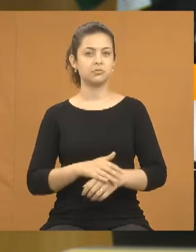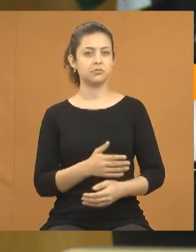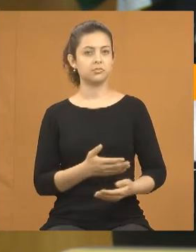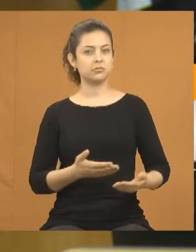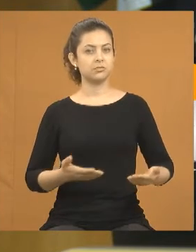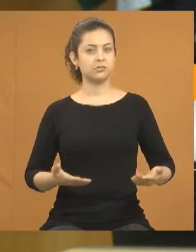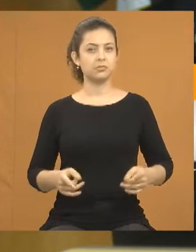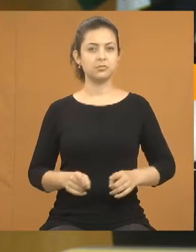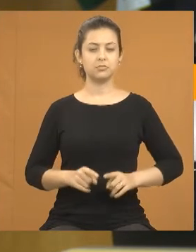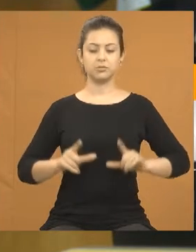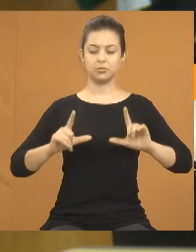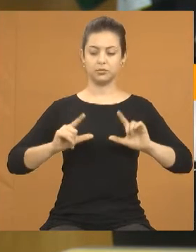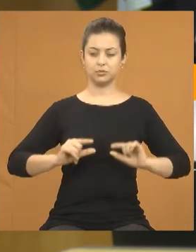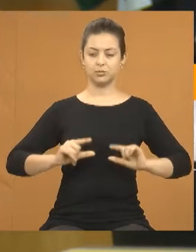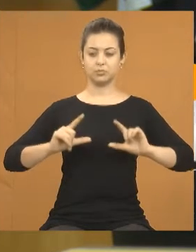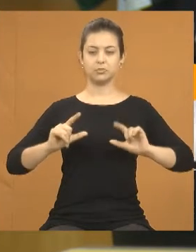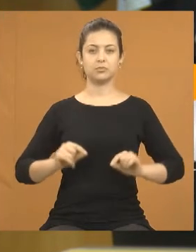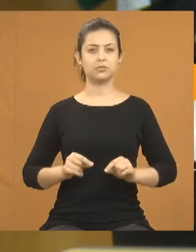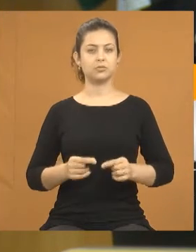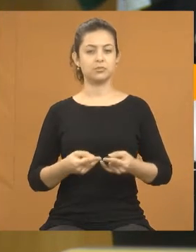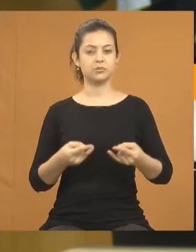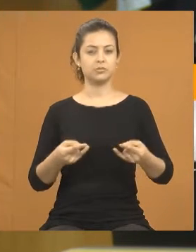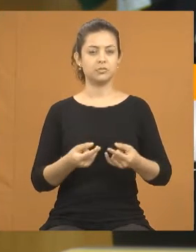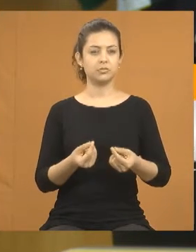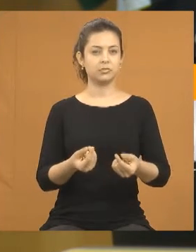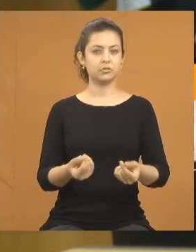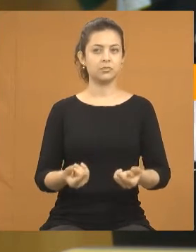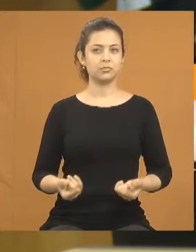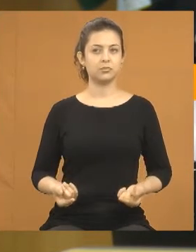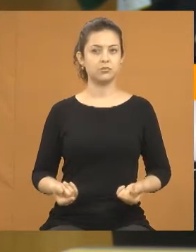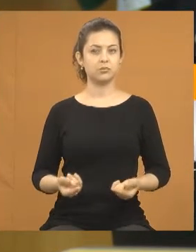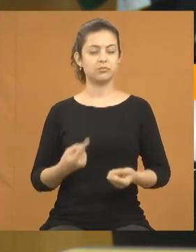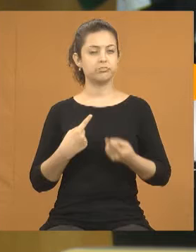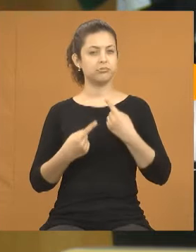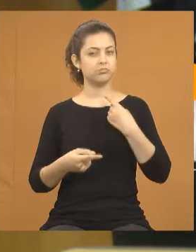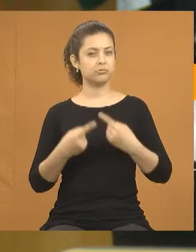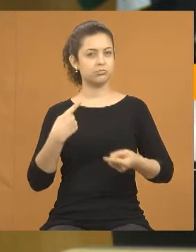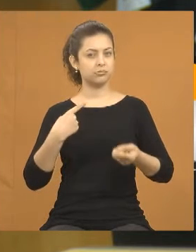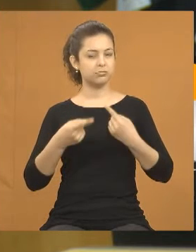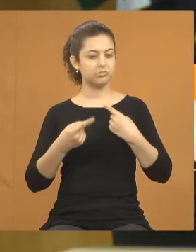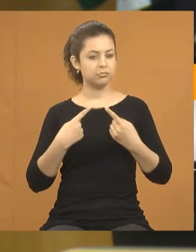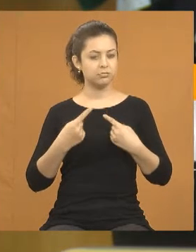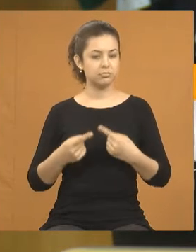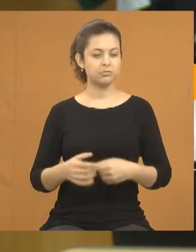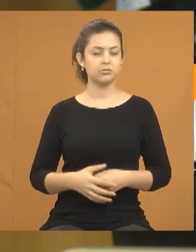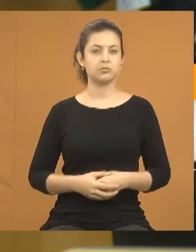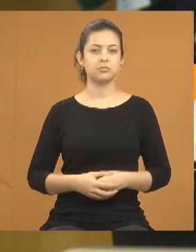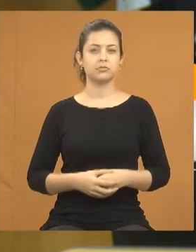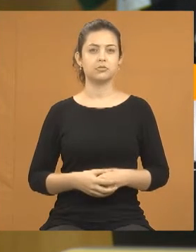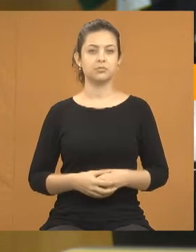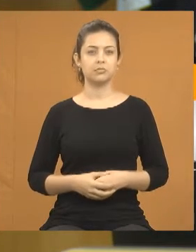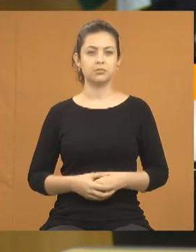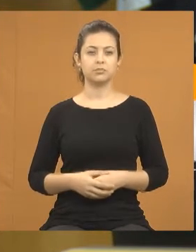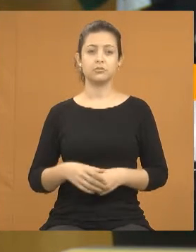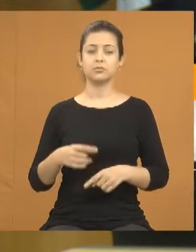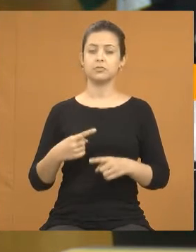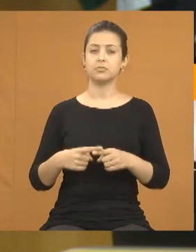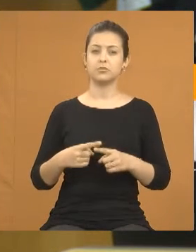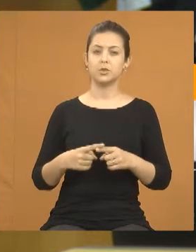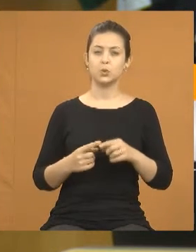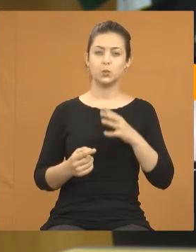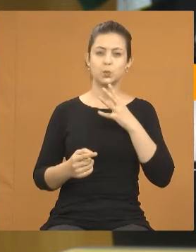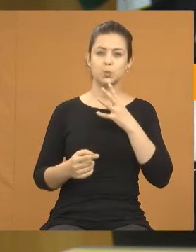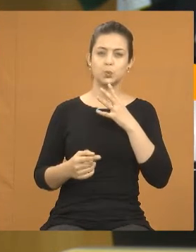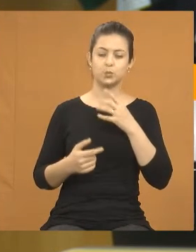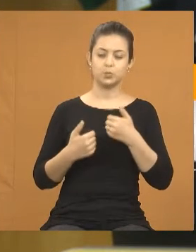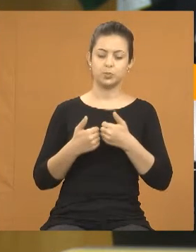não mexeu e nem diminuiu o valor da passagem. Nós temos que discutir o transporte a fundo, porque a gente conhece a fundo